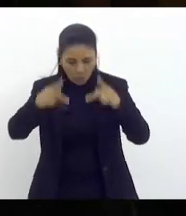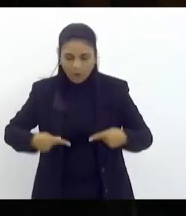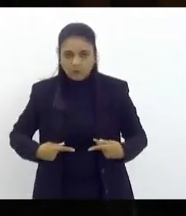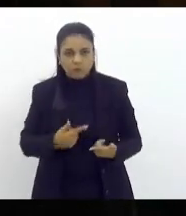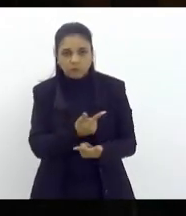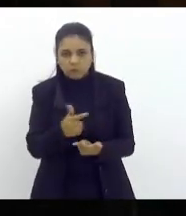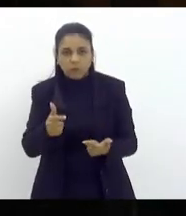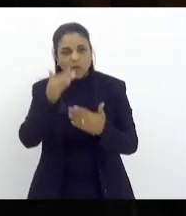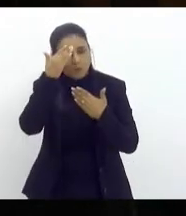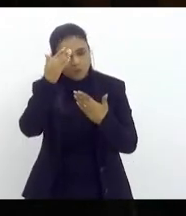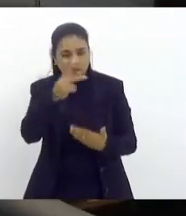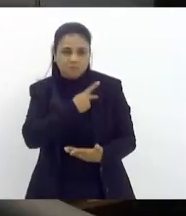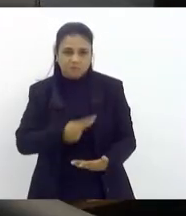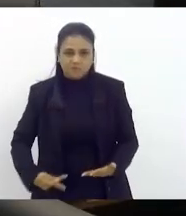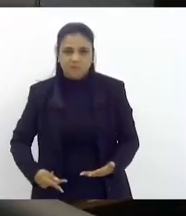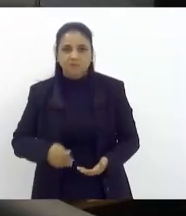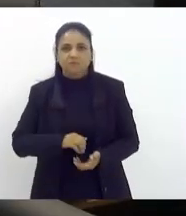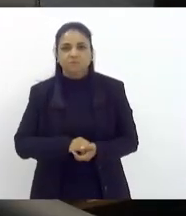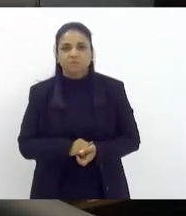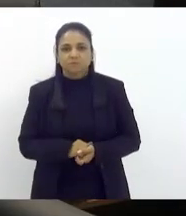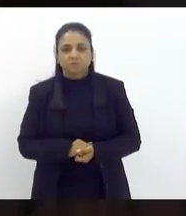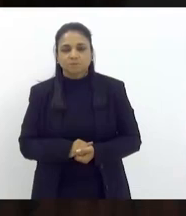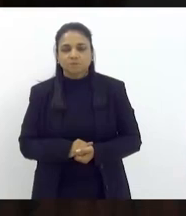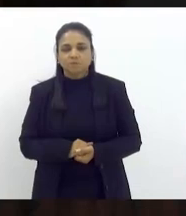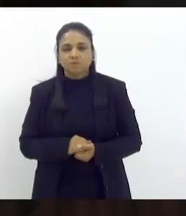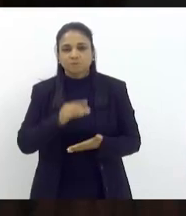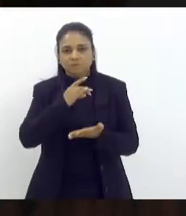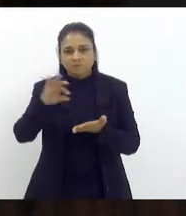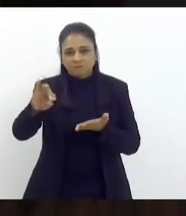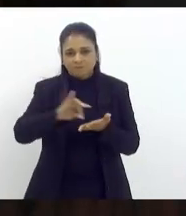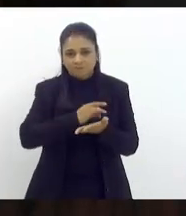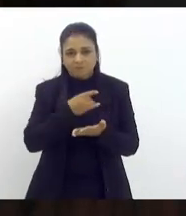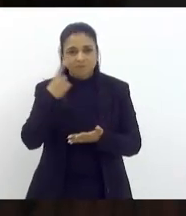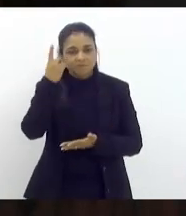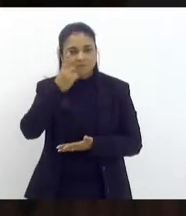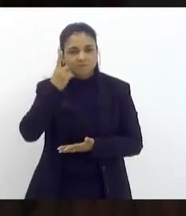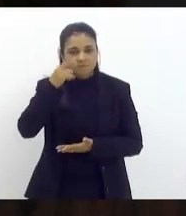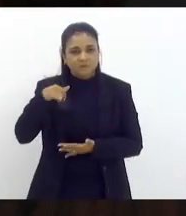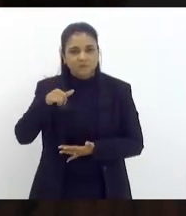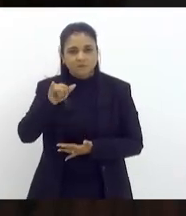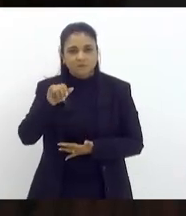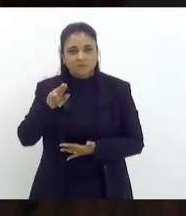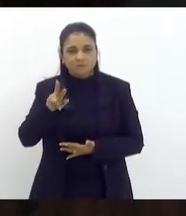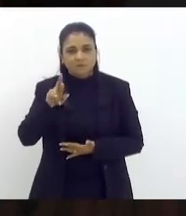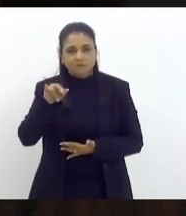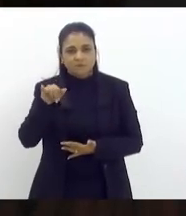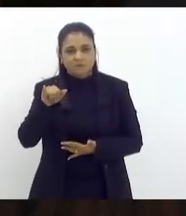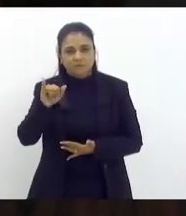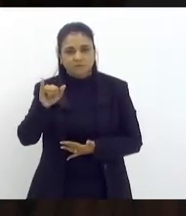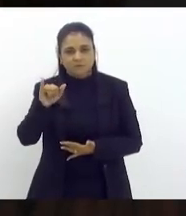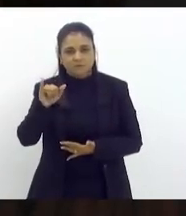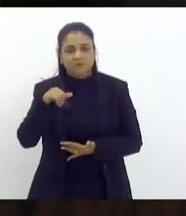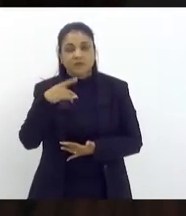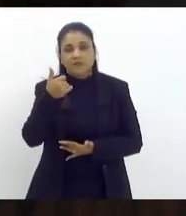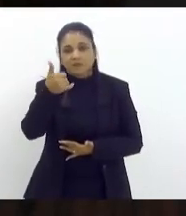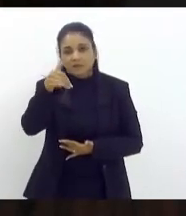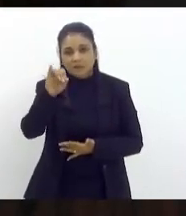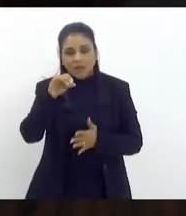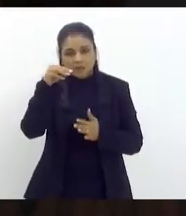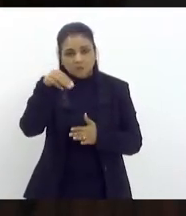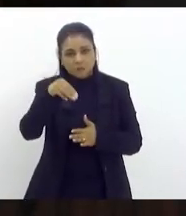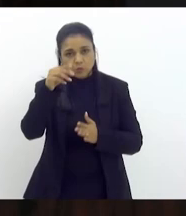senhora presidente próximo a hora do inscrito é o nome Deputado Yuri vossa excelência de 10 minutos no tempo